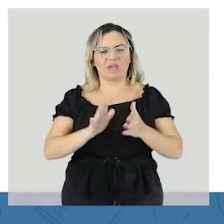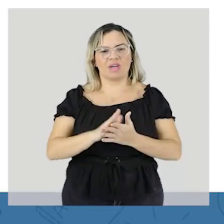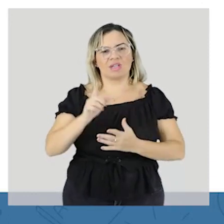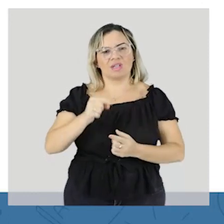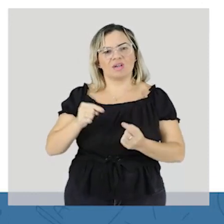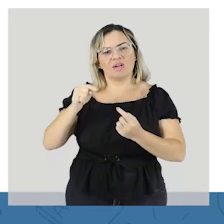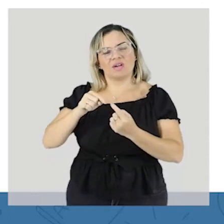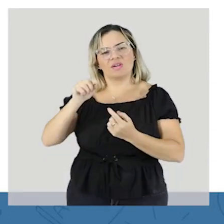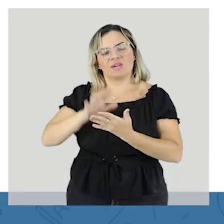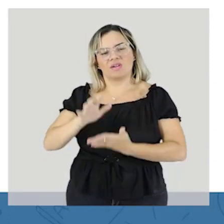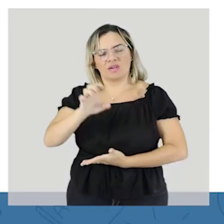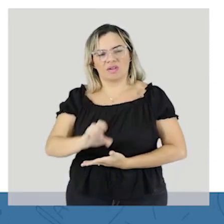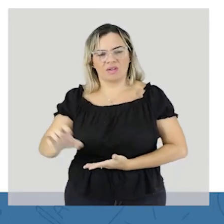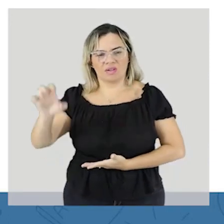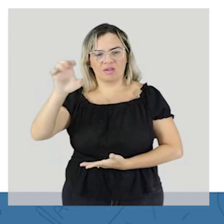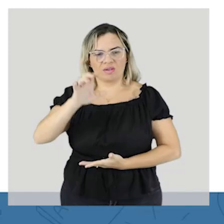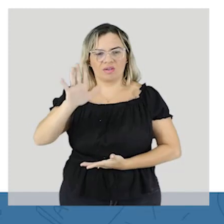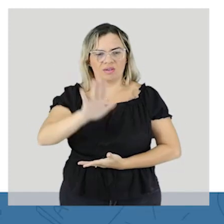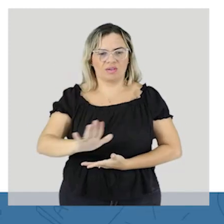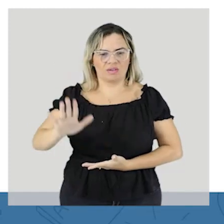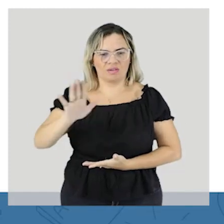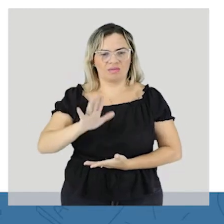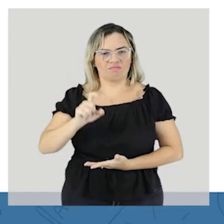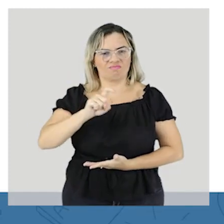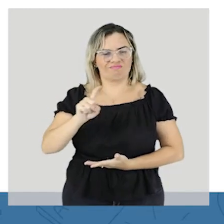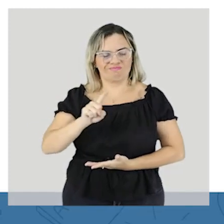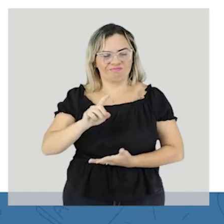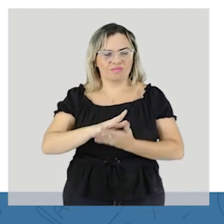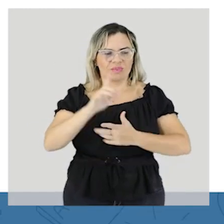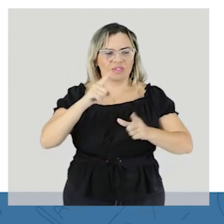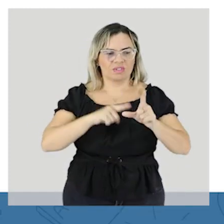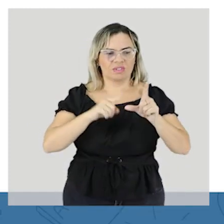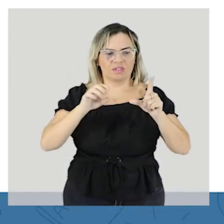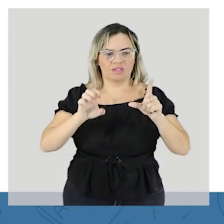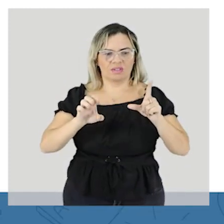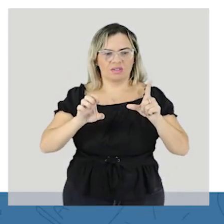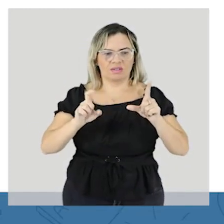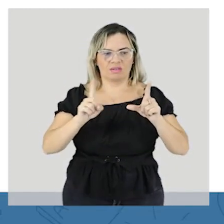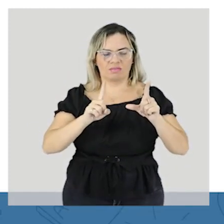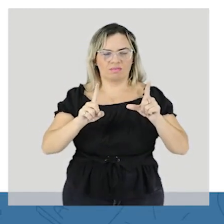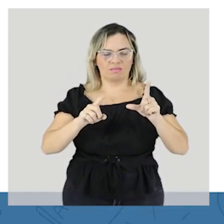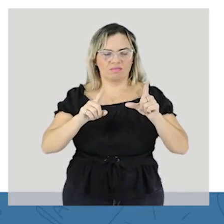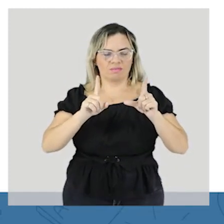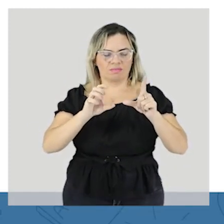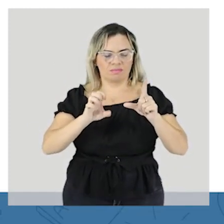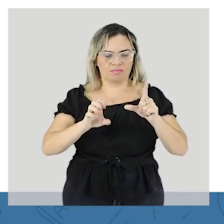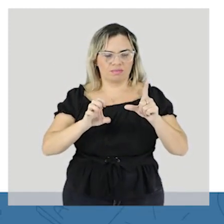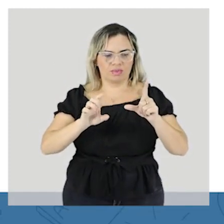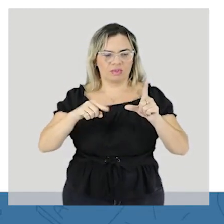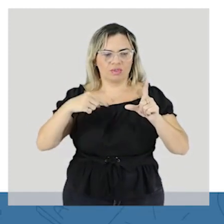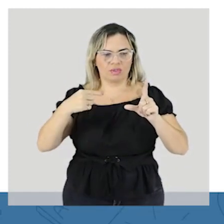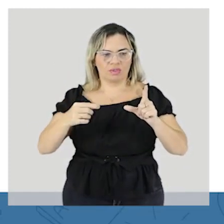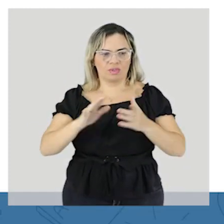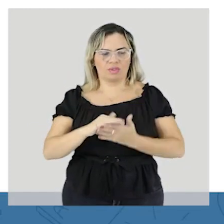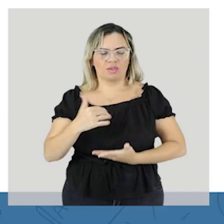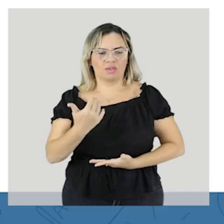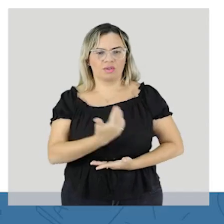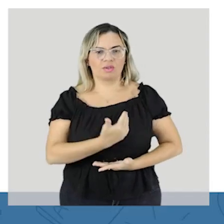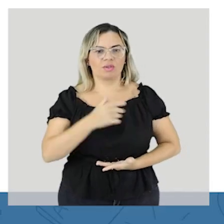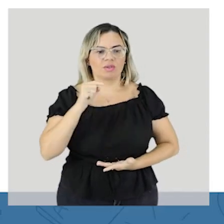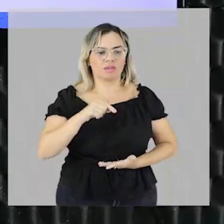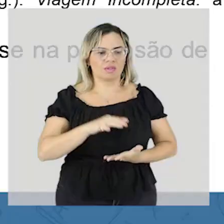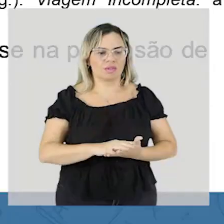vem trabalhar a ideia do nacional, representação eclesiástica também não. Aí nós temos aqui a